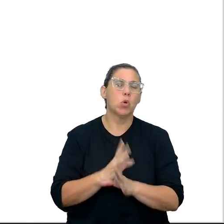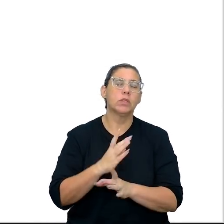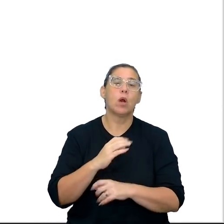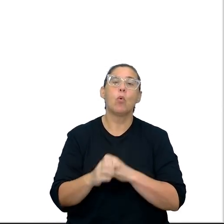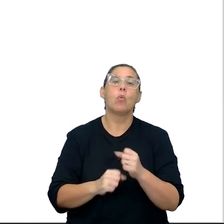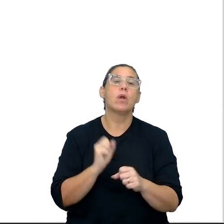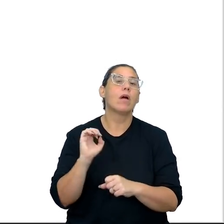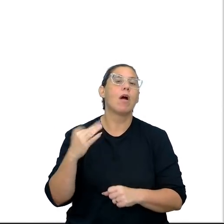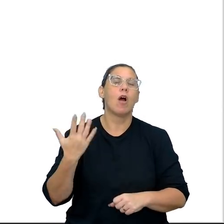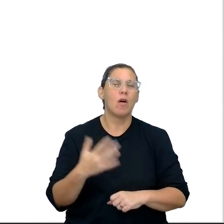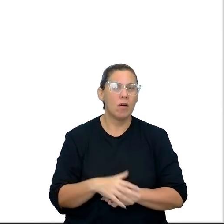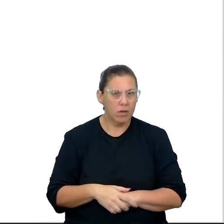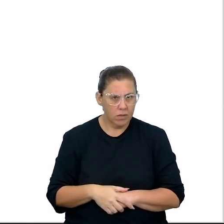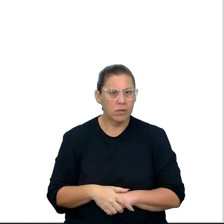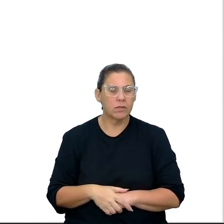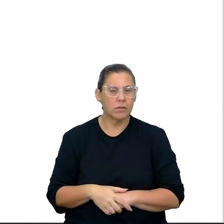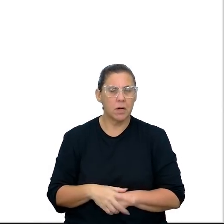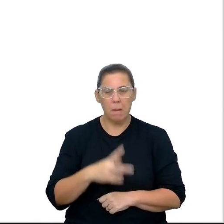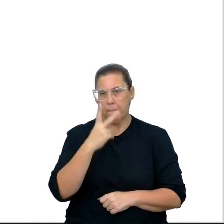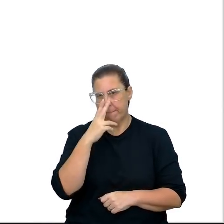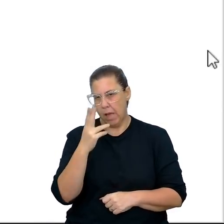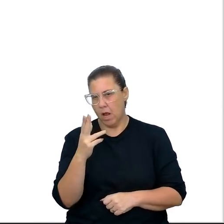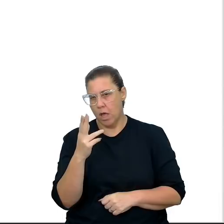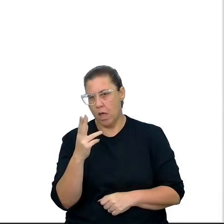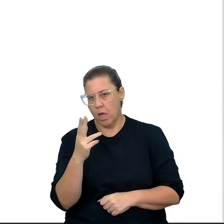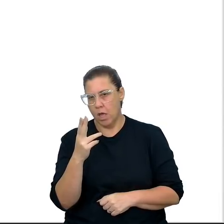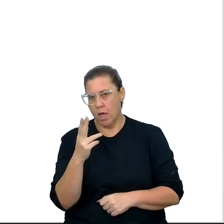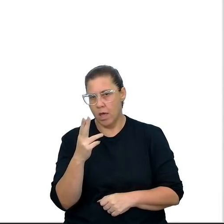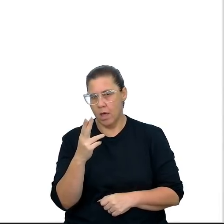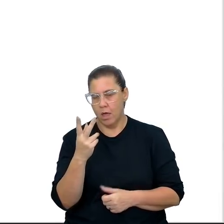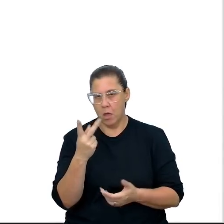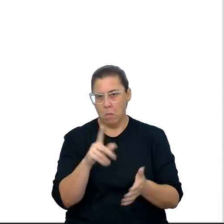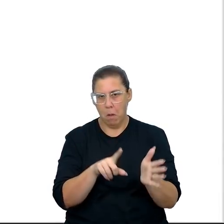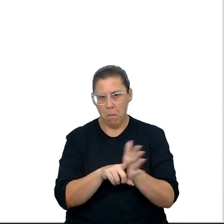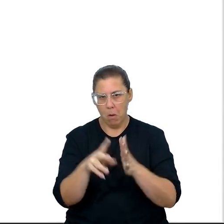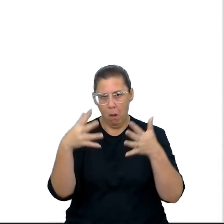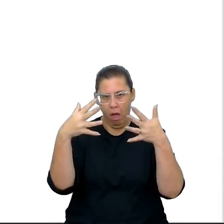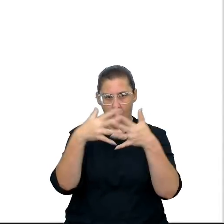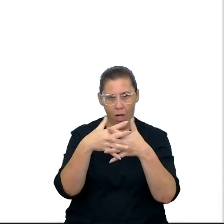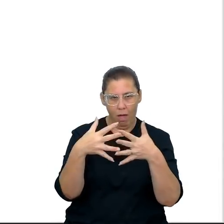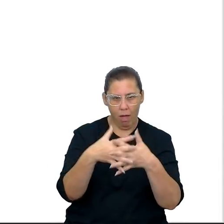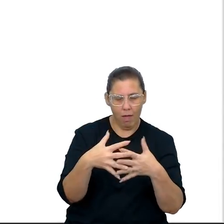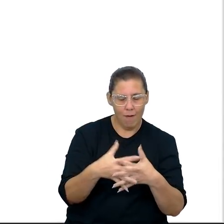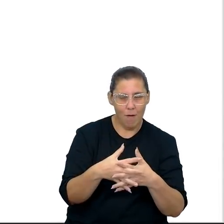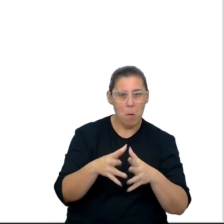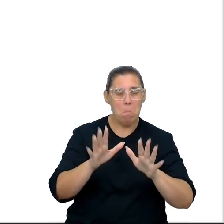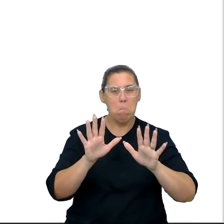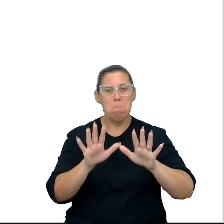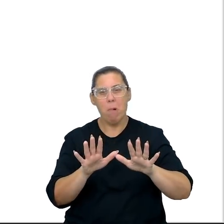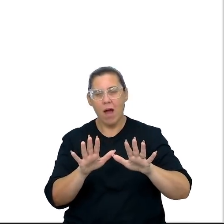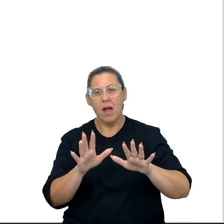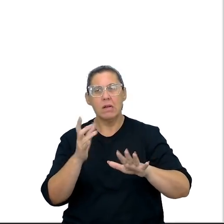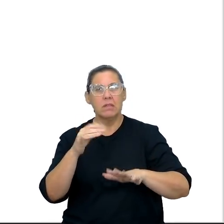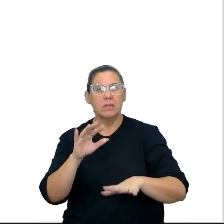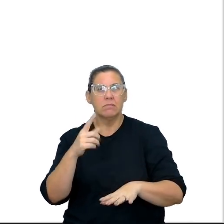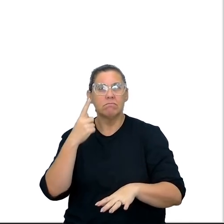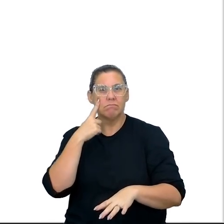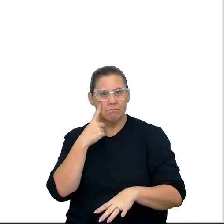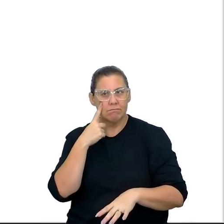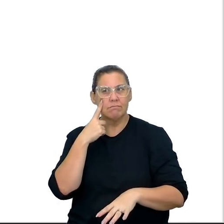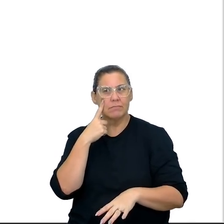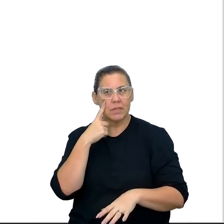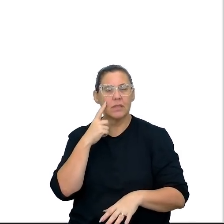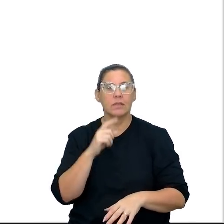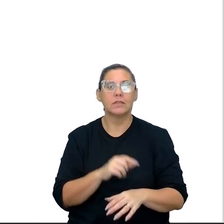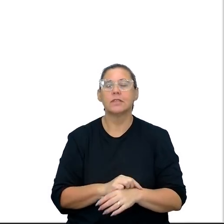isso aconteceu? Então, parece uma pergunta complexa, né, e é bem complexa, mas a gente pode se surpreender com